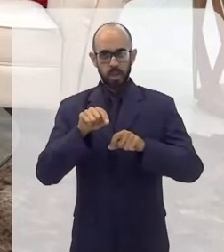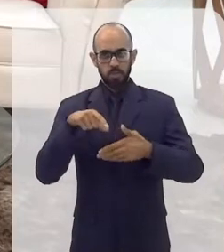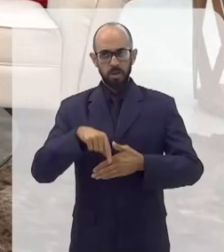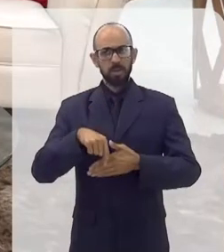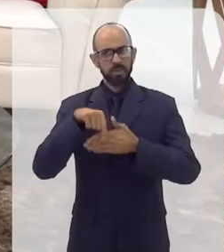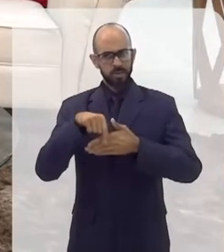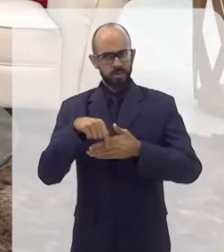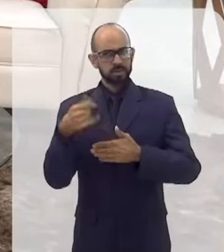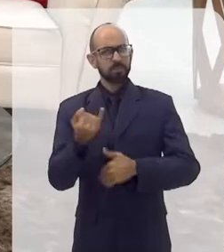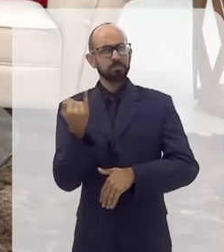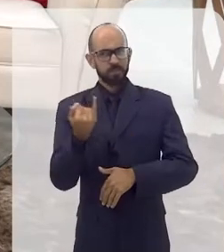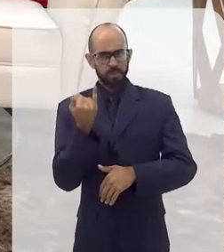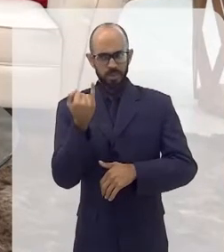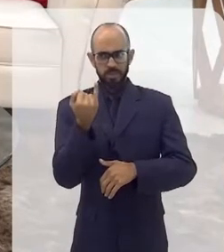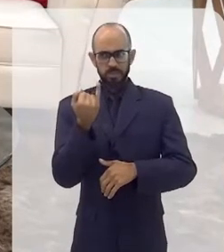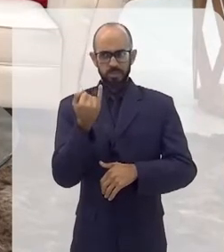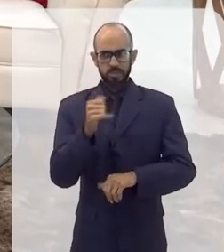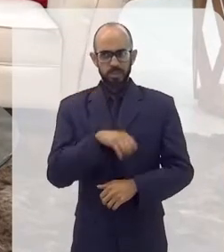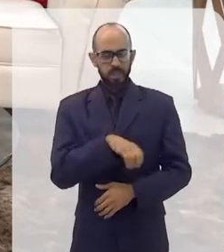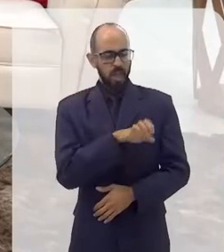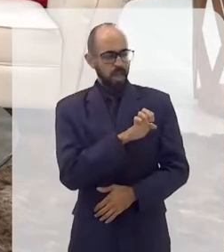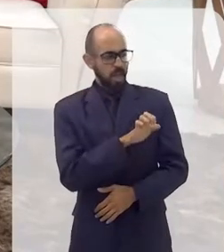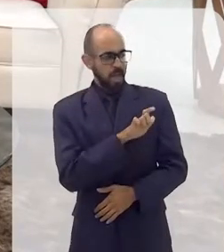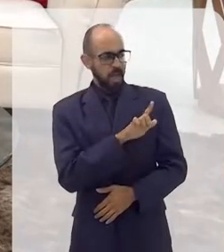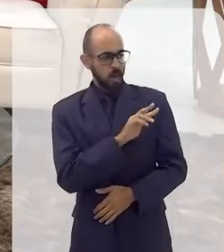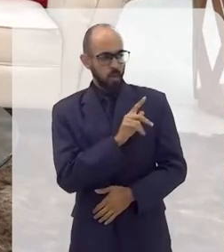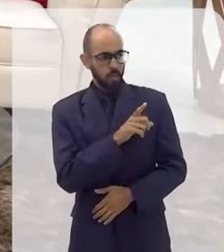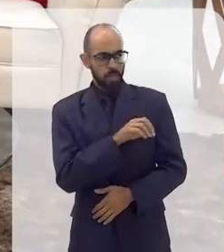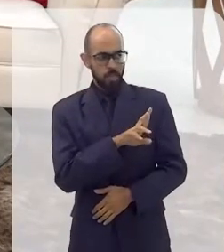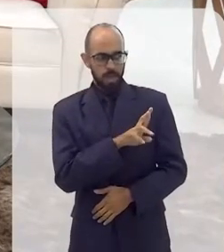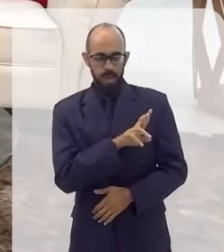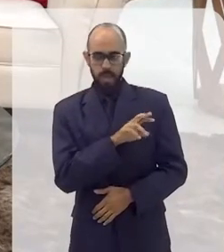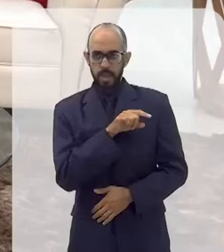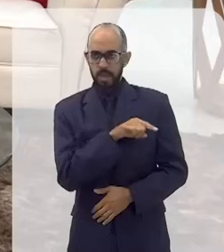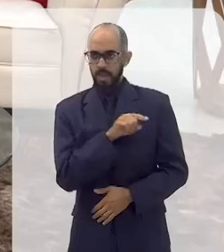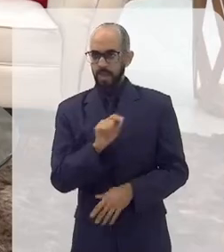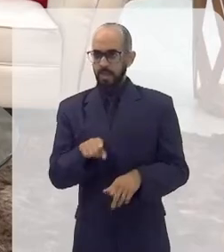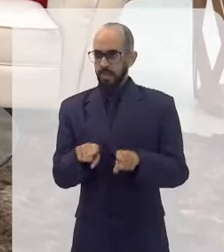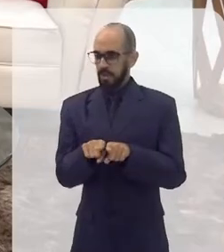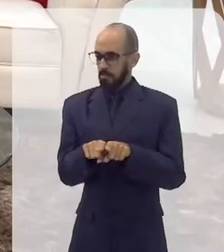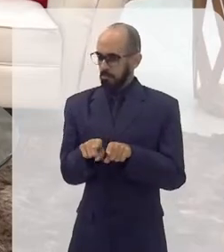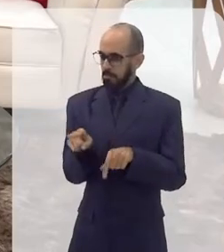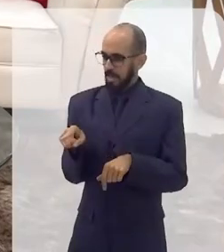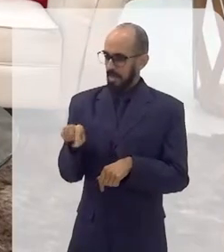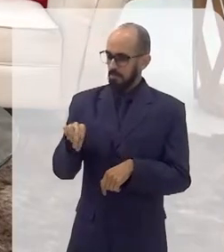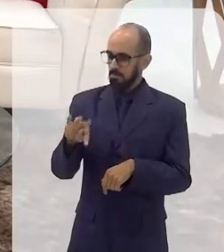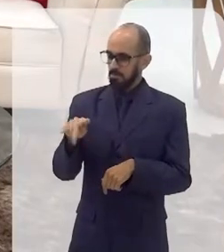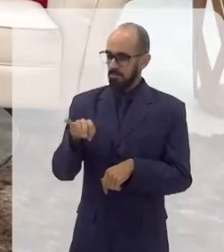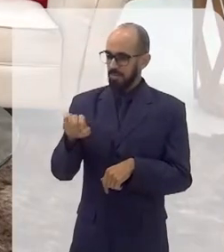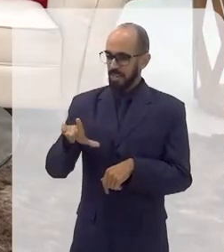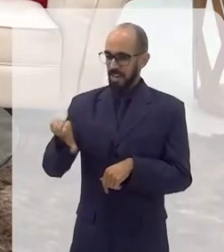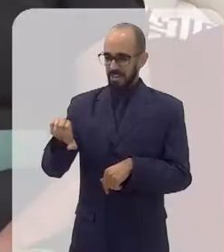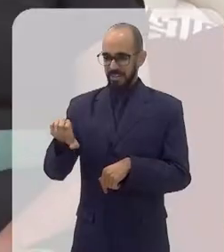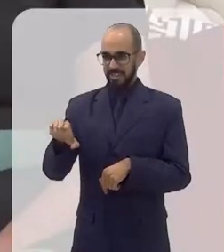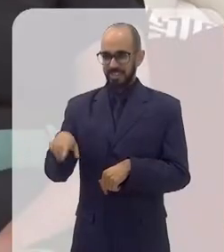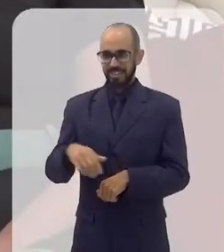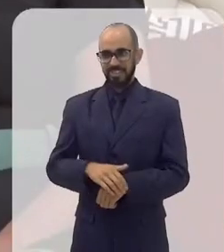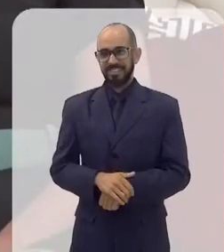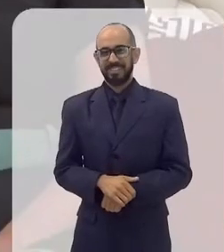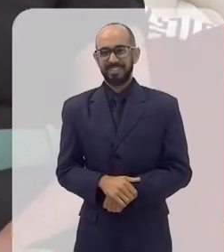importante. O senhor Helder Cocker e a senhora Michele. Em